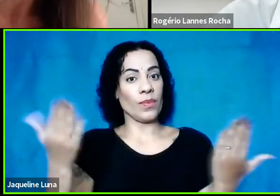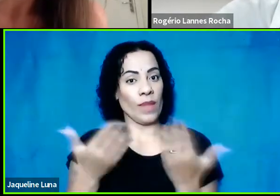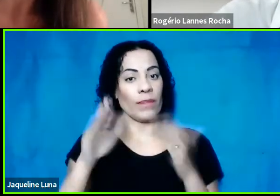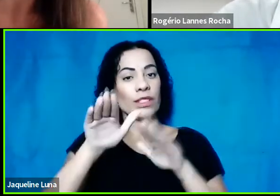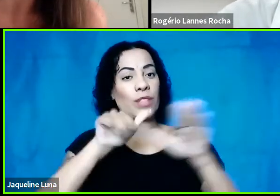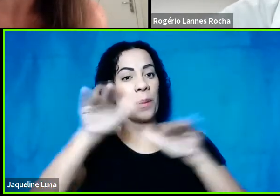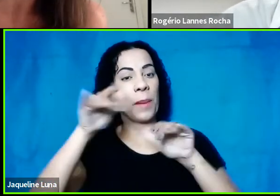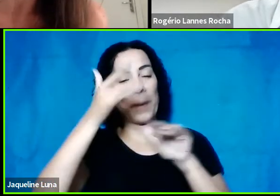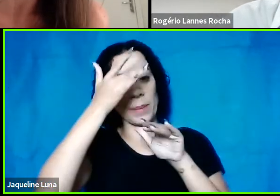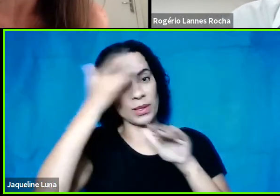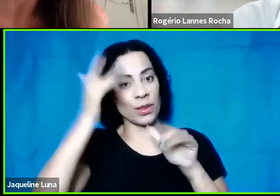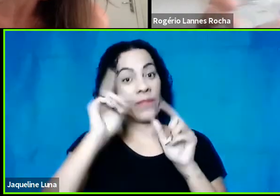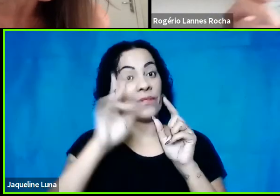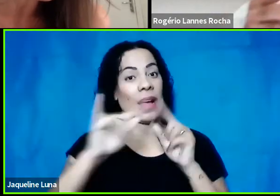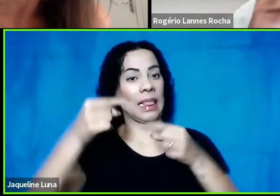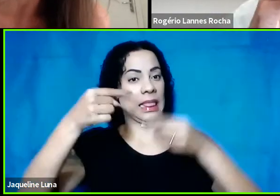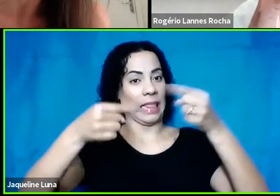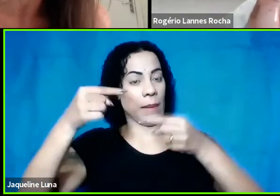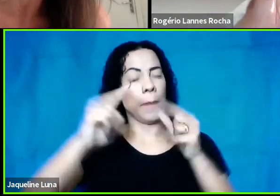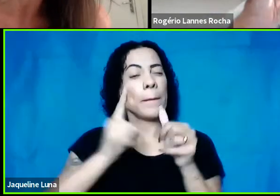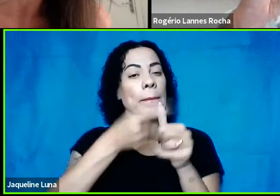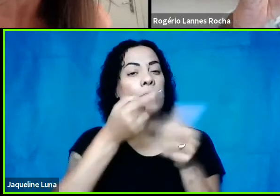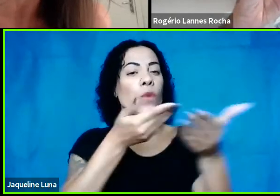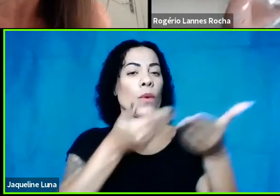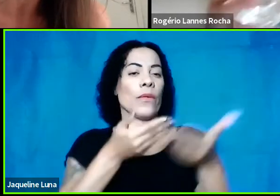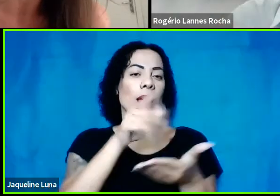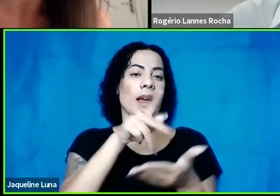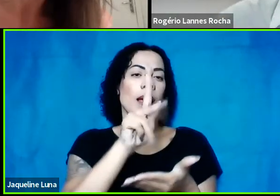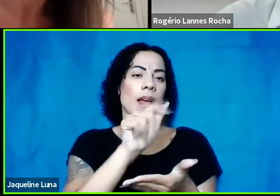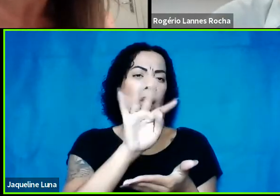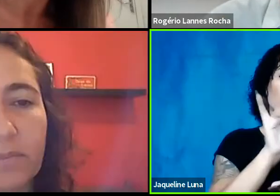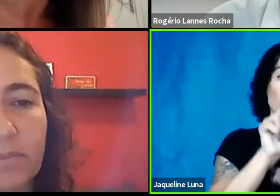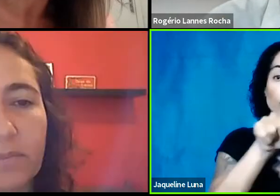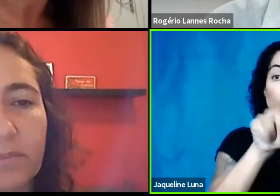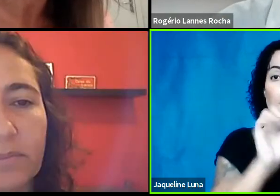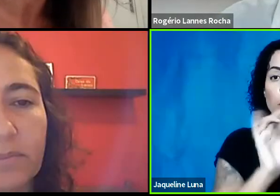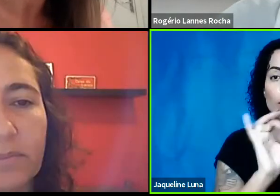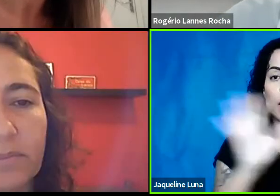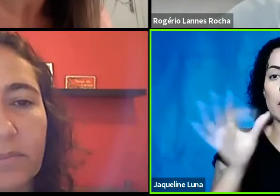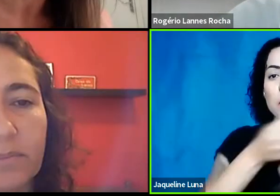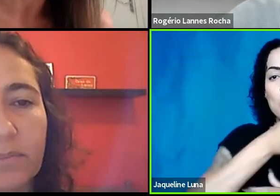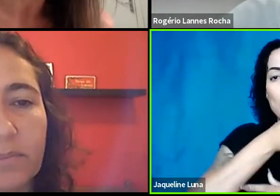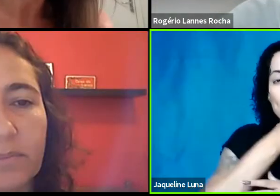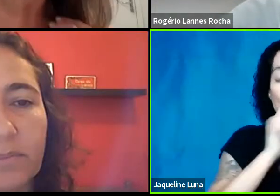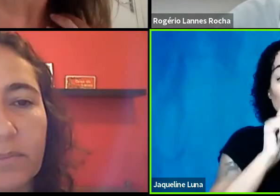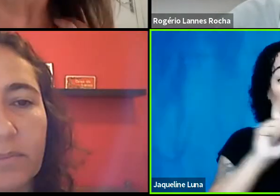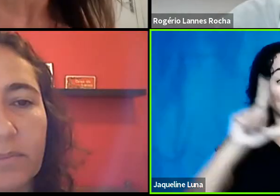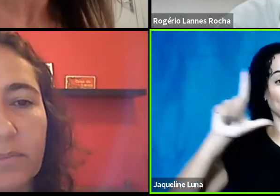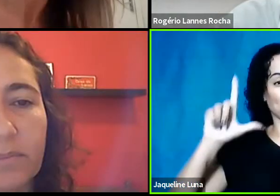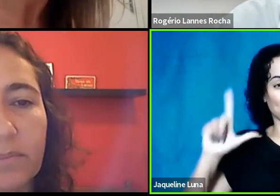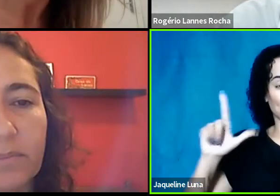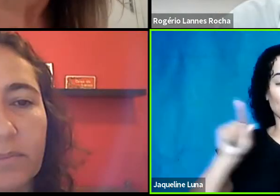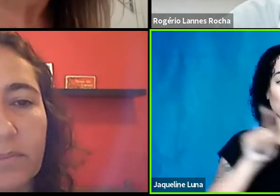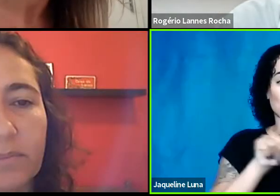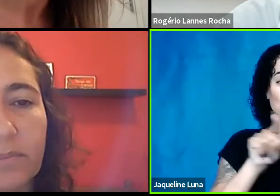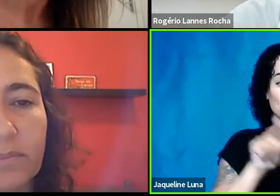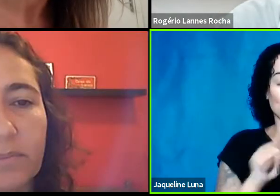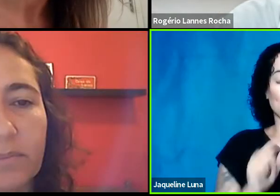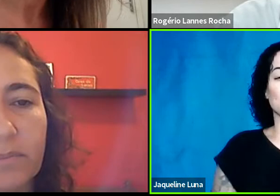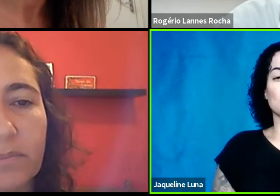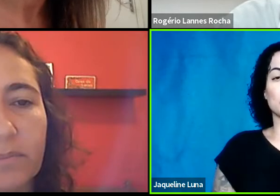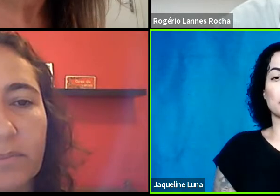debatedoras. Queria convidar primeiro a Kátia. Kátia, por gentileza, pode ativar seu microfone, ativar sua câmera.